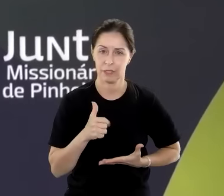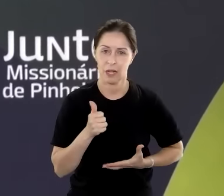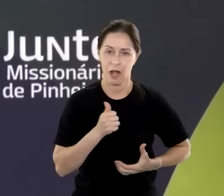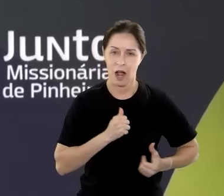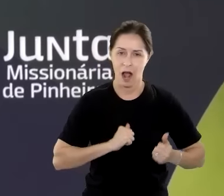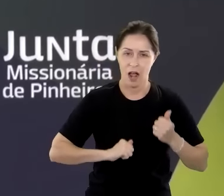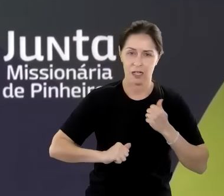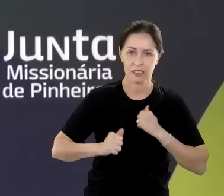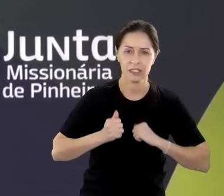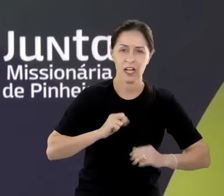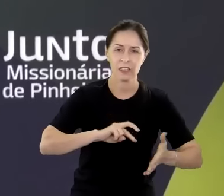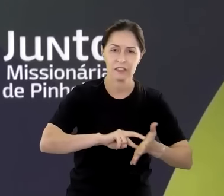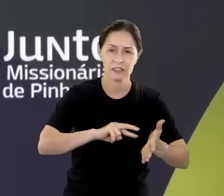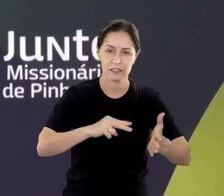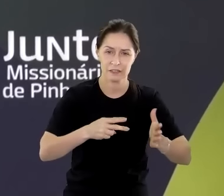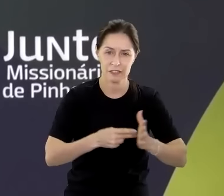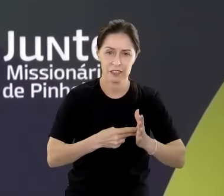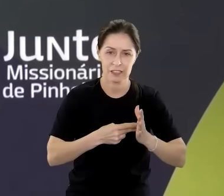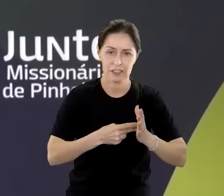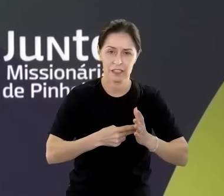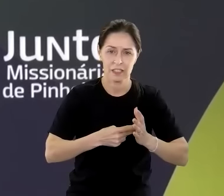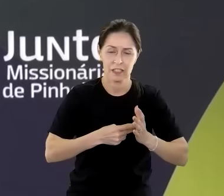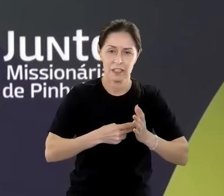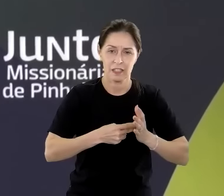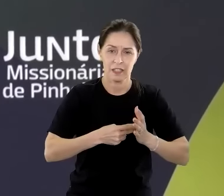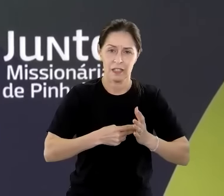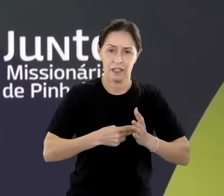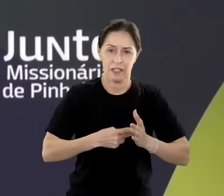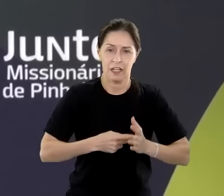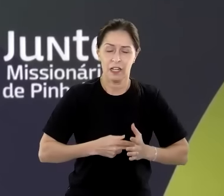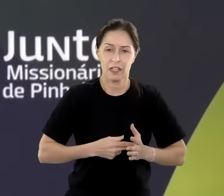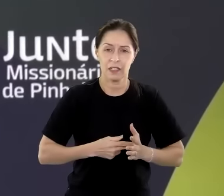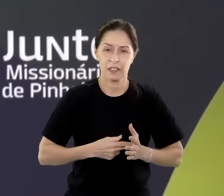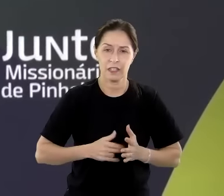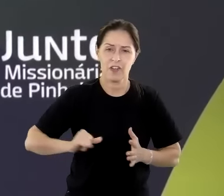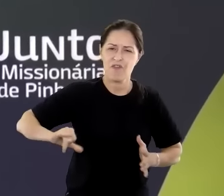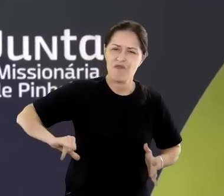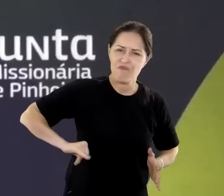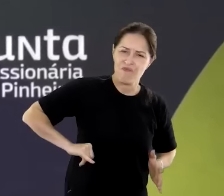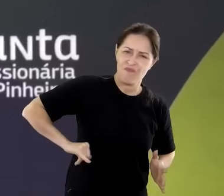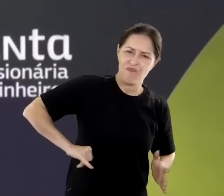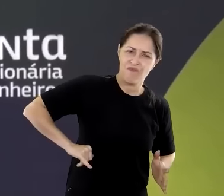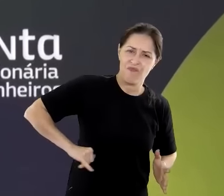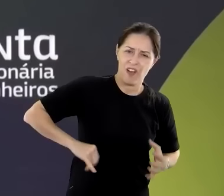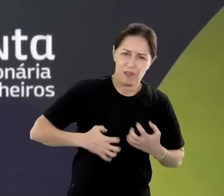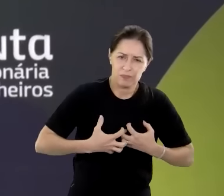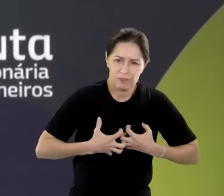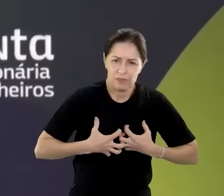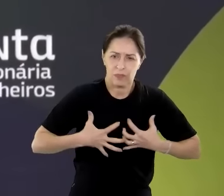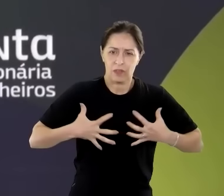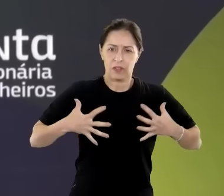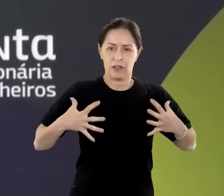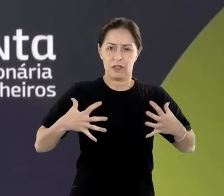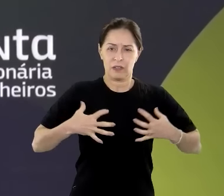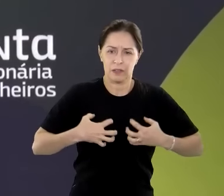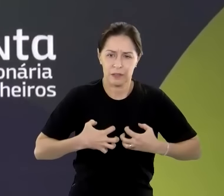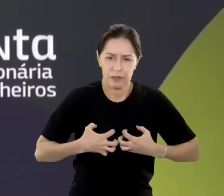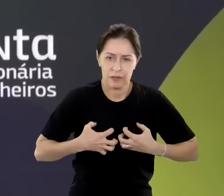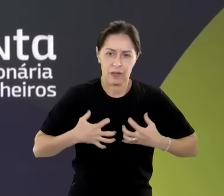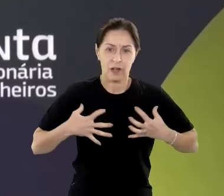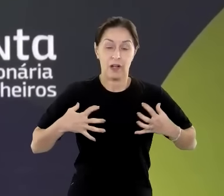ansiedade é isso. Mas Jesus usou outra palavra lá no verso 29, ele diz assim: não